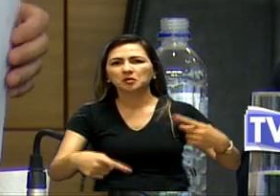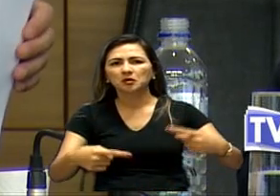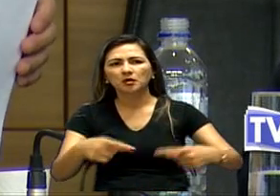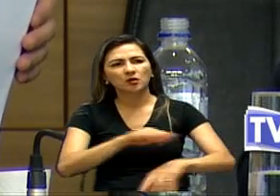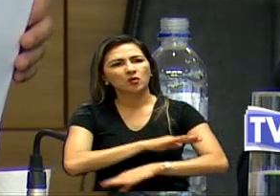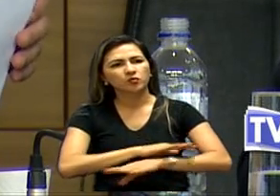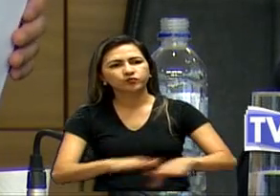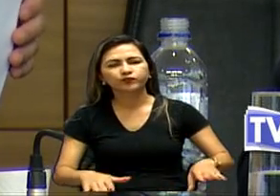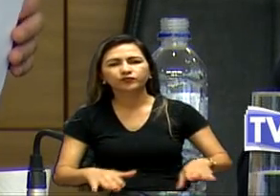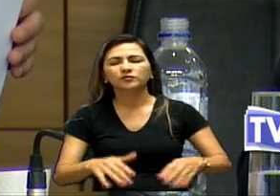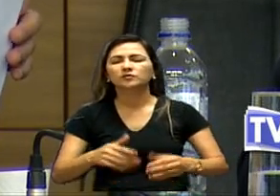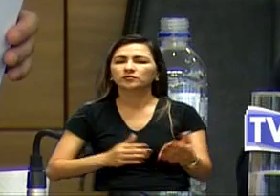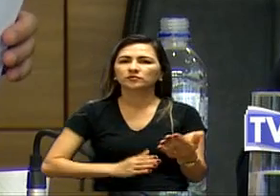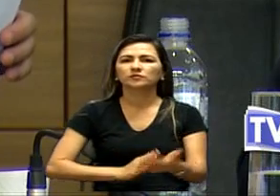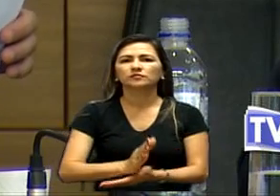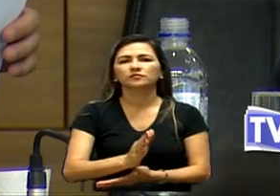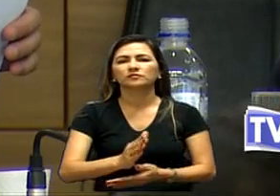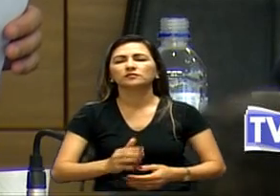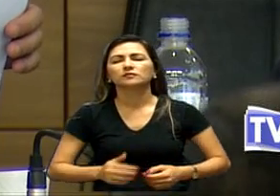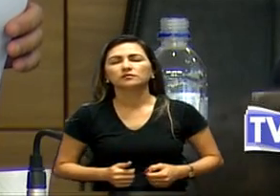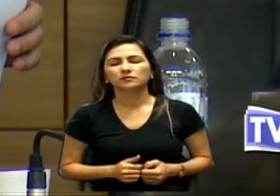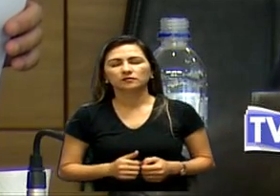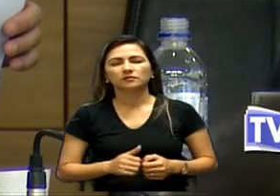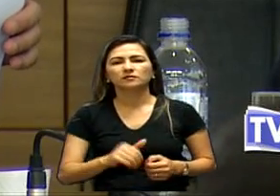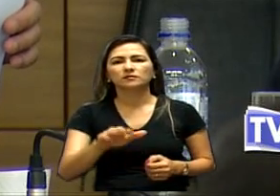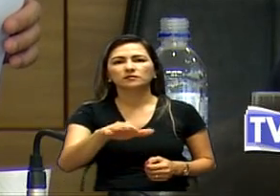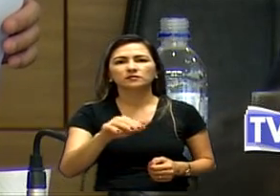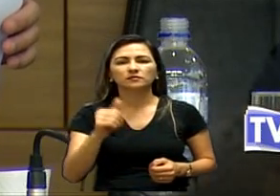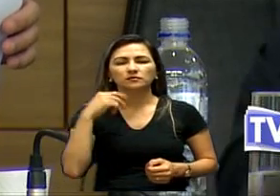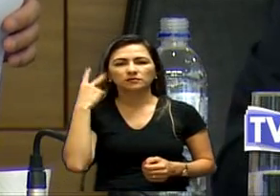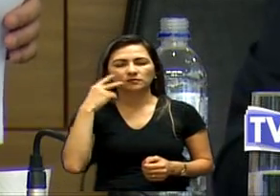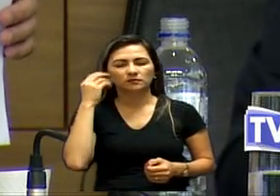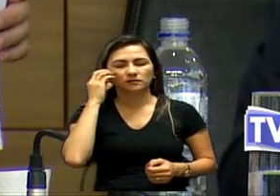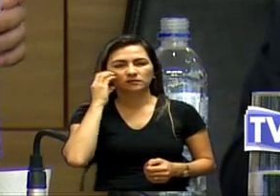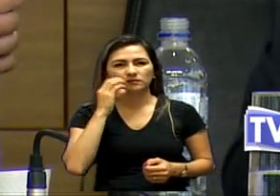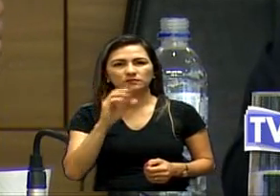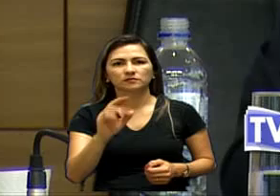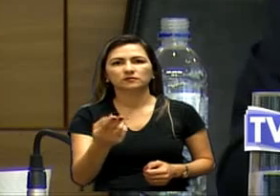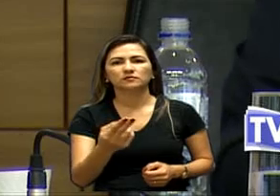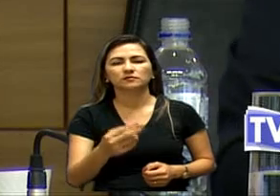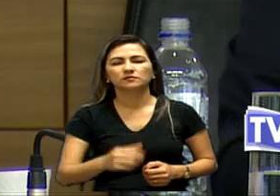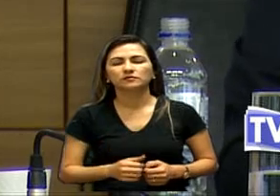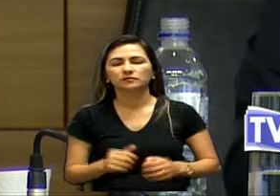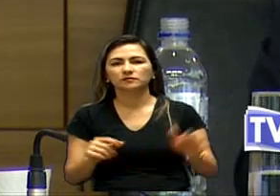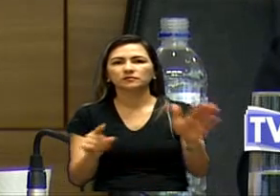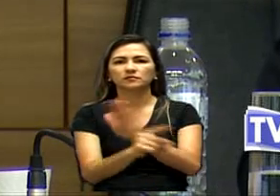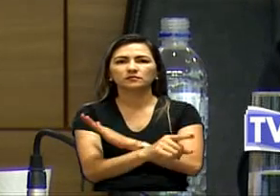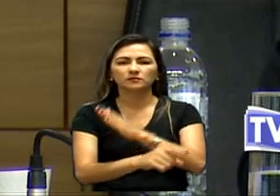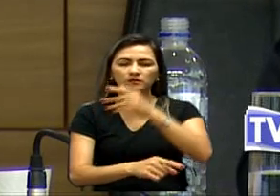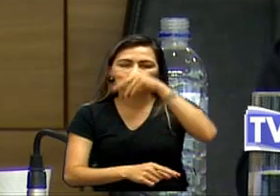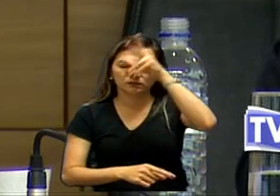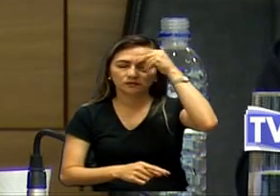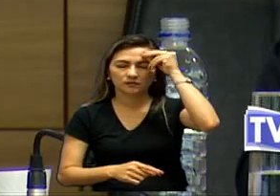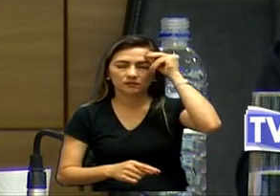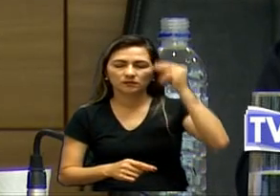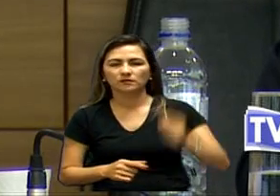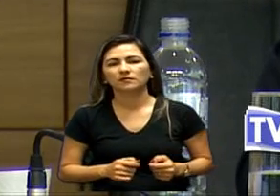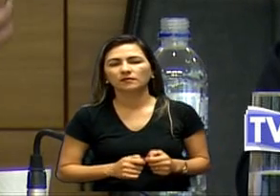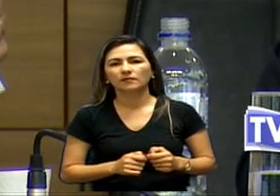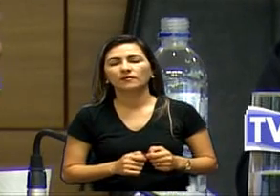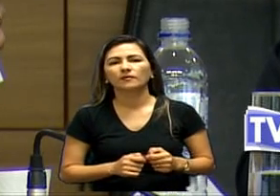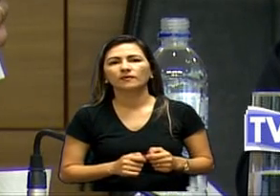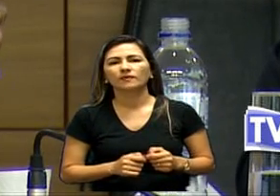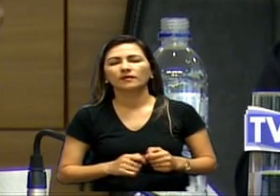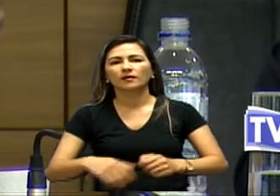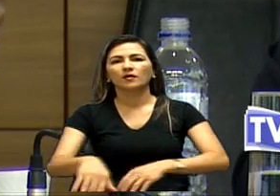como estão. Fica aprovado. Vereador Hudson Pessini está solicitando do Executivo informações sobre o uso de propaganda irregular